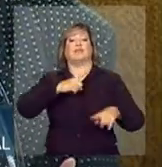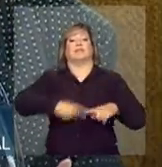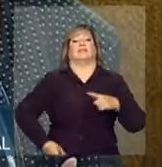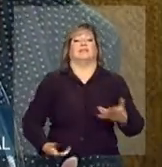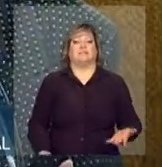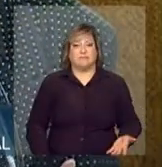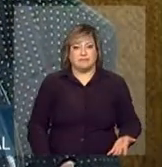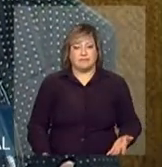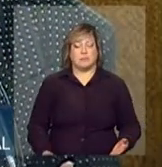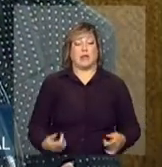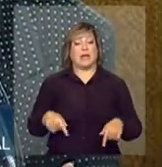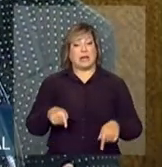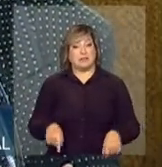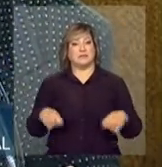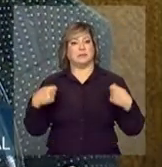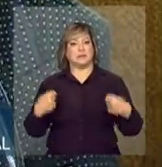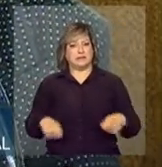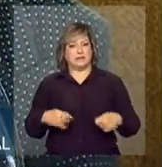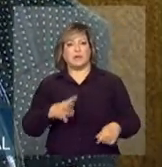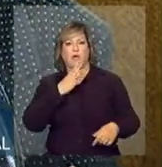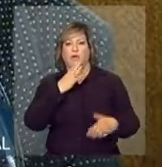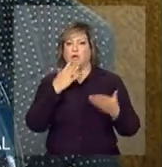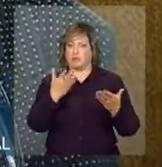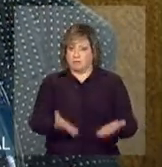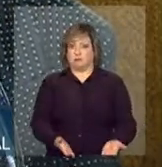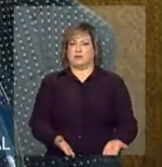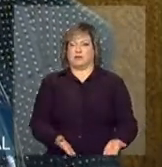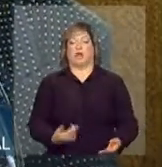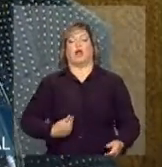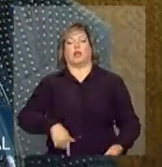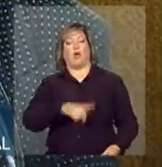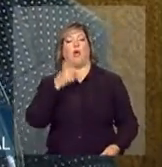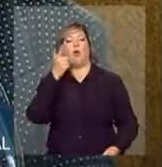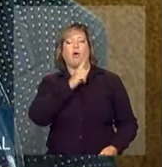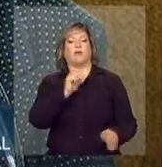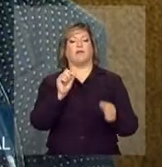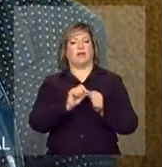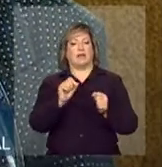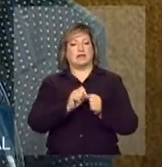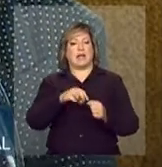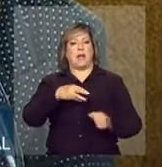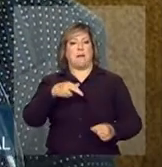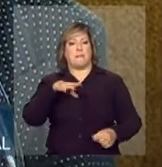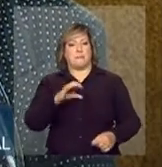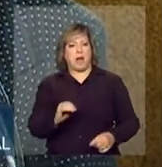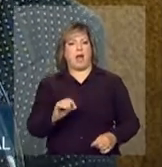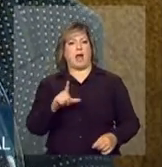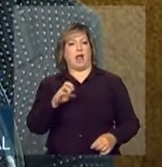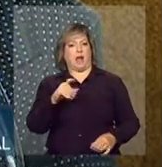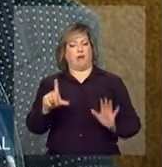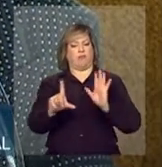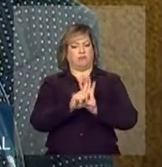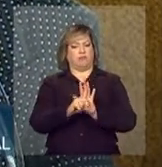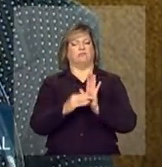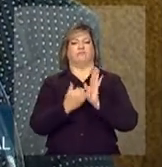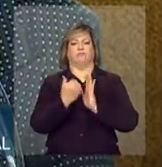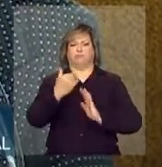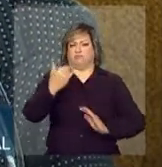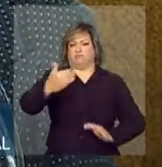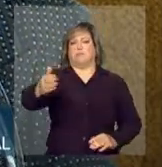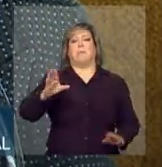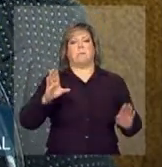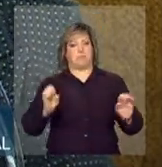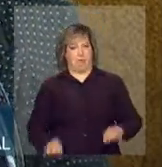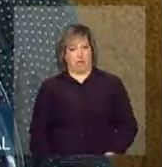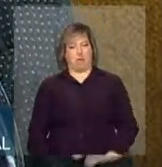Portanto, esse passo tem que ser reconhecido. Nós conseguimos construir um marco legal muito avançado, muito bem organizado,